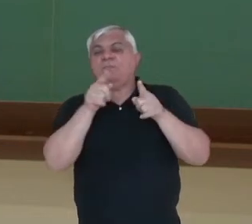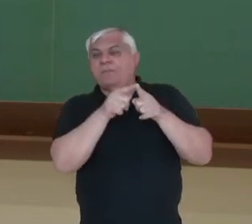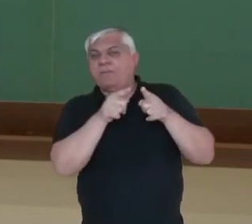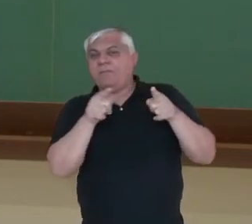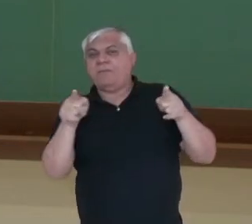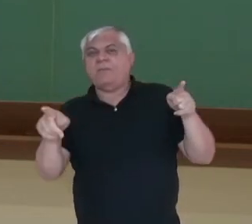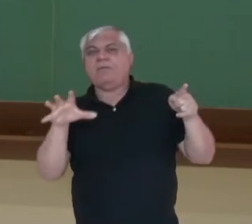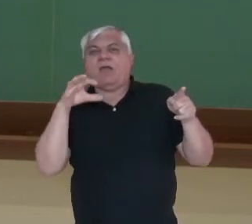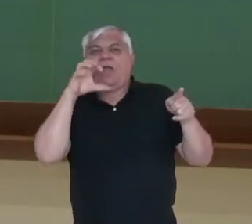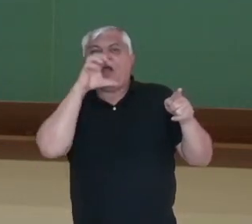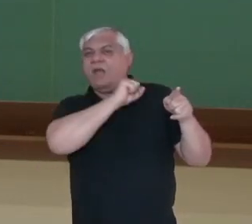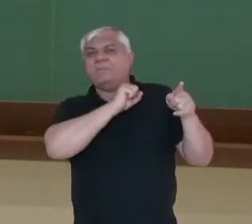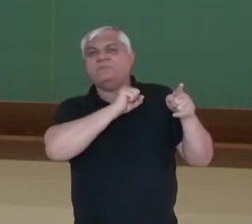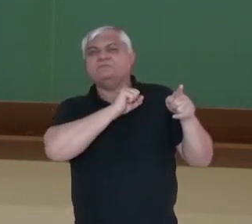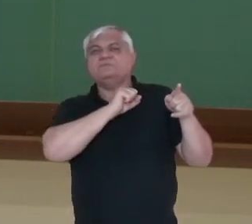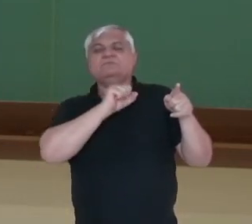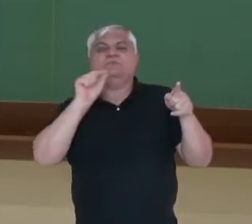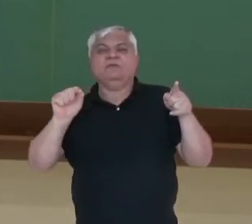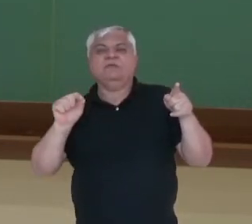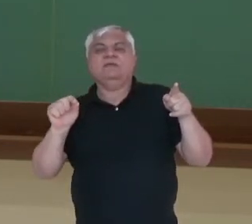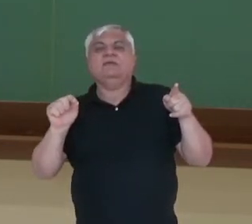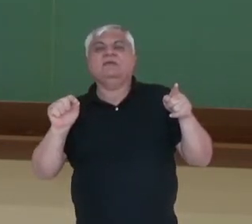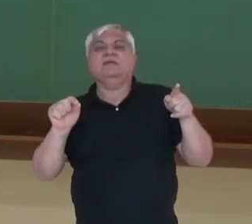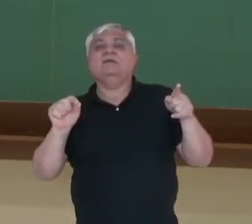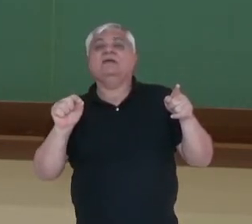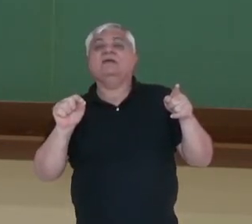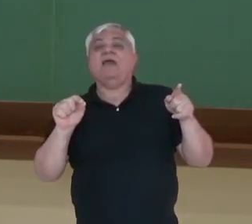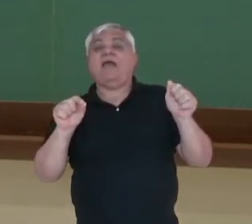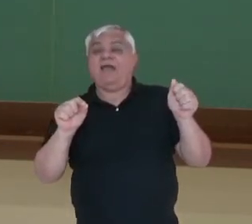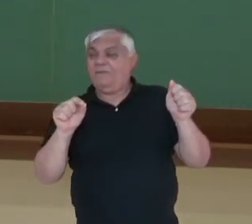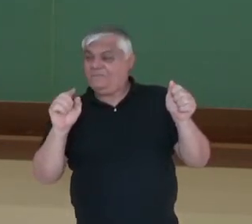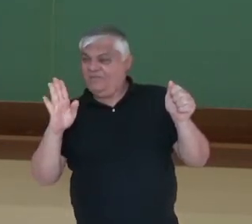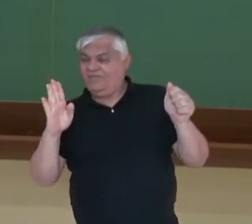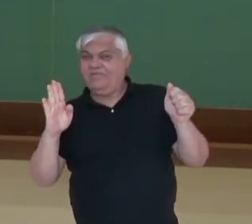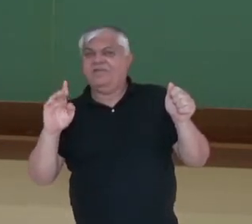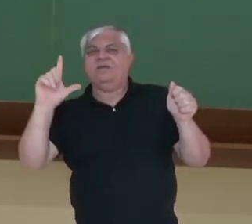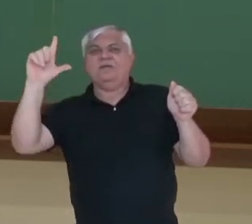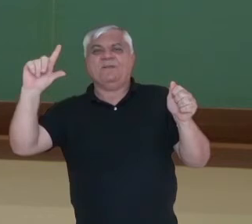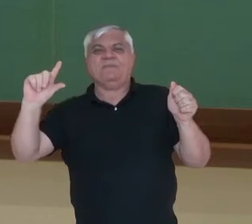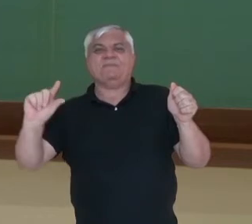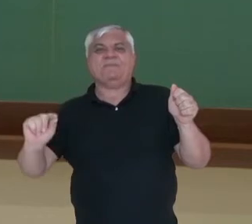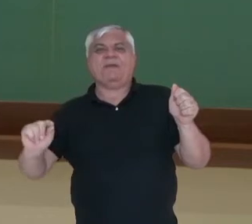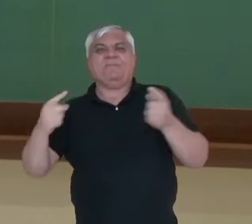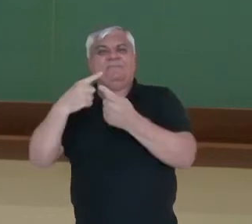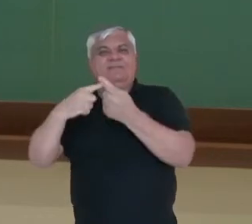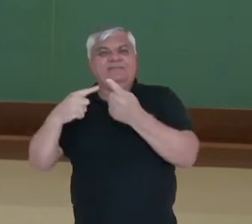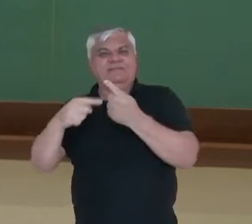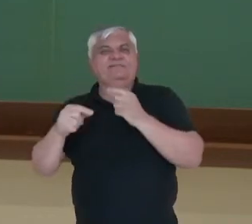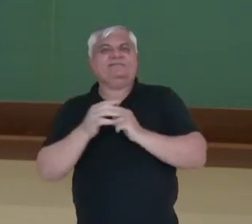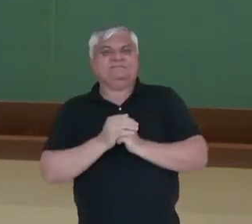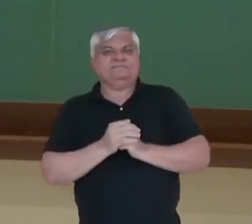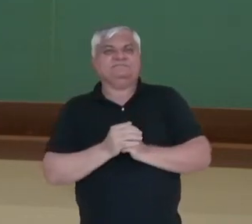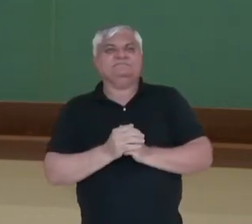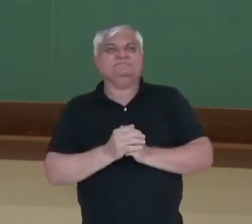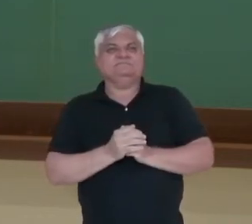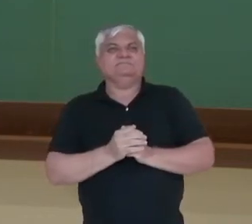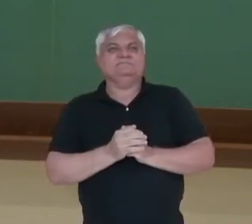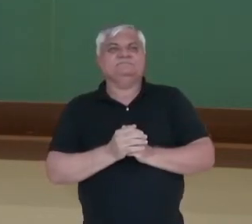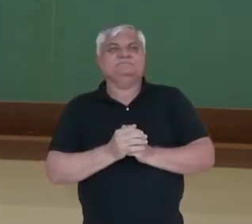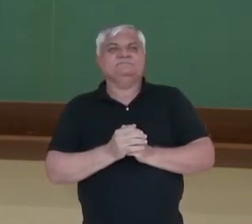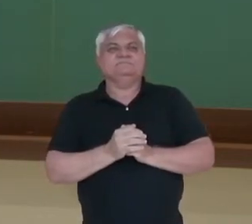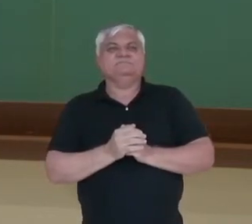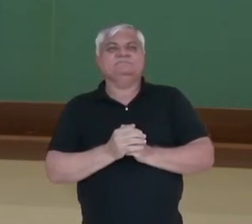a distância de A até B, ela é reduzida pela metade, ok? Então